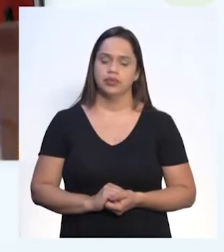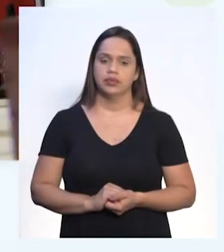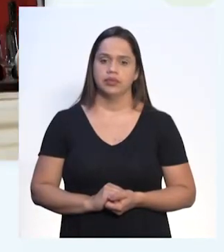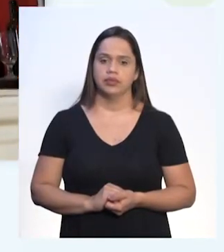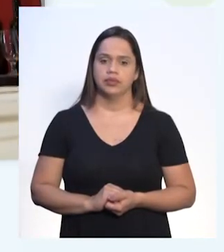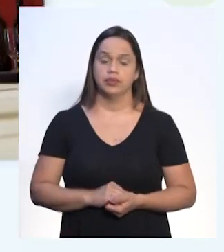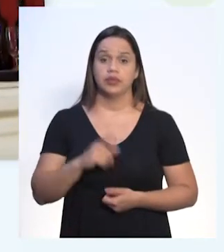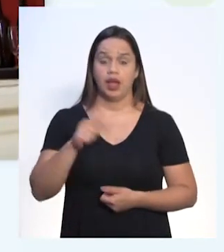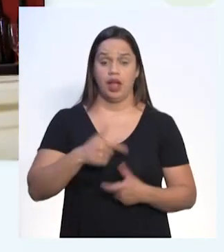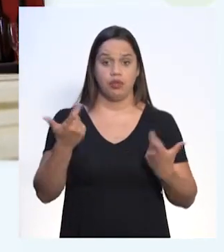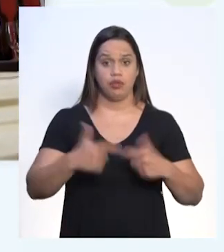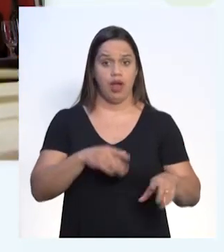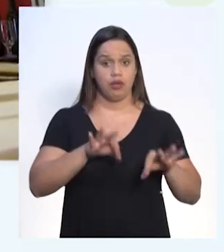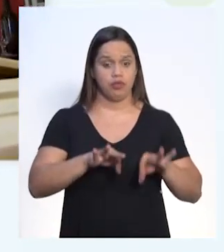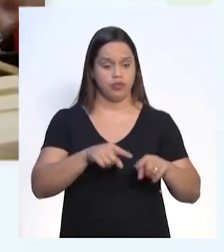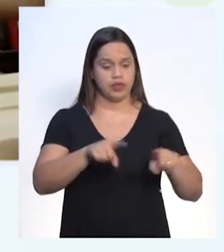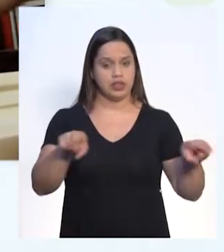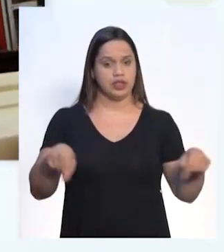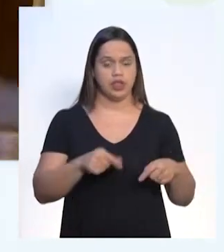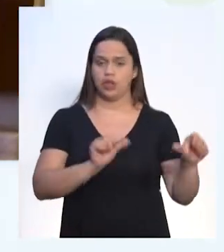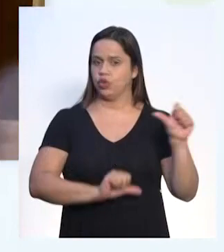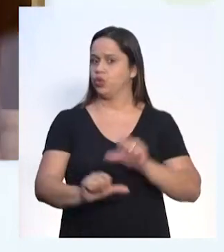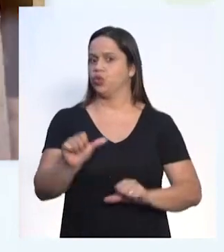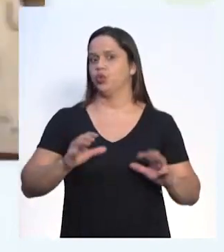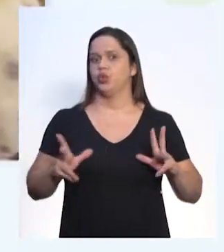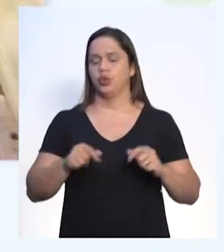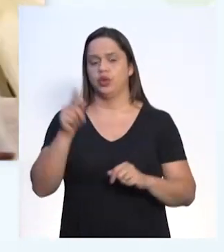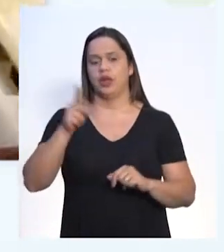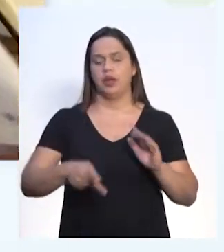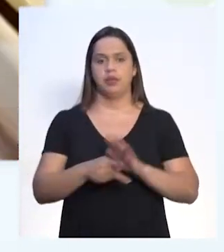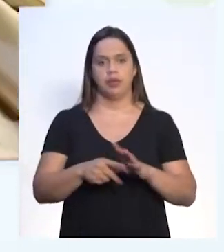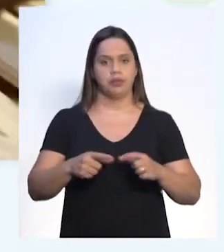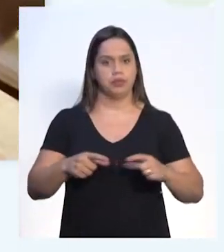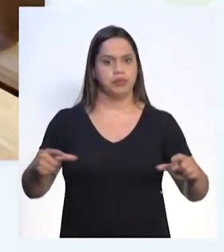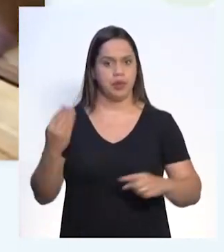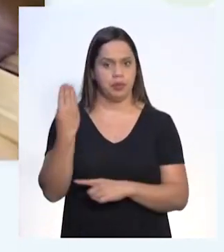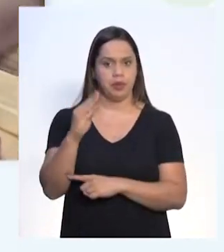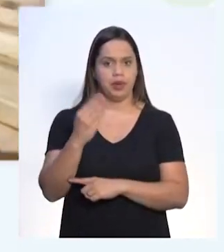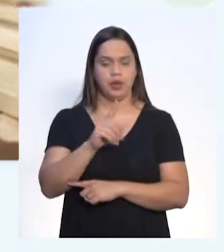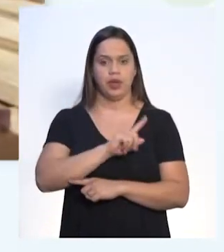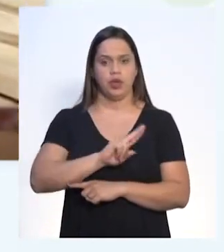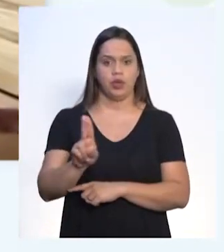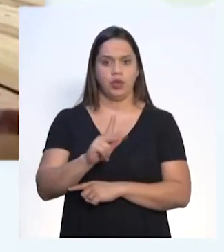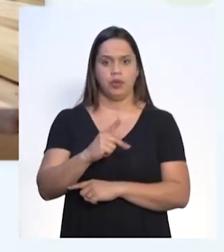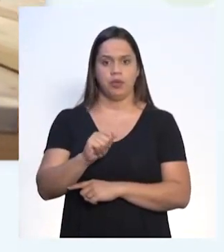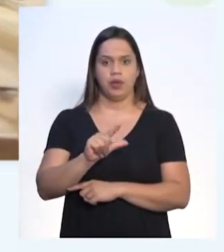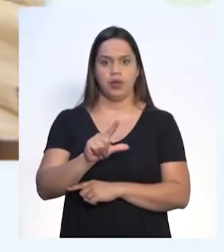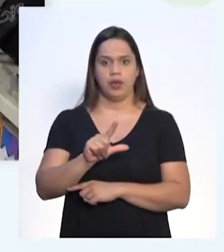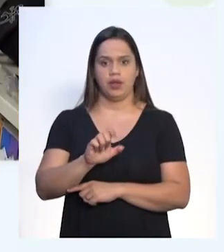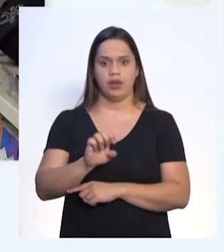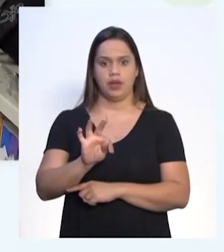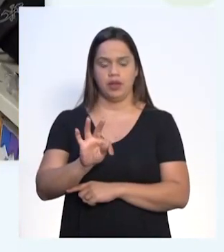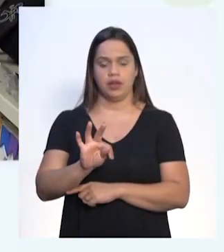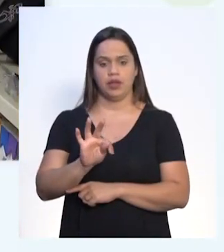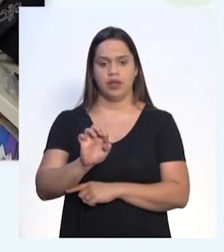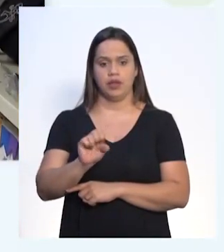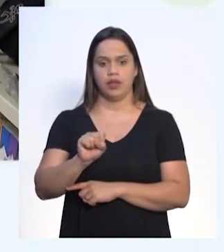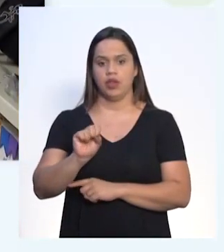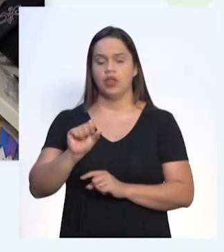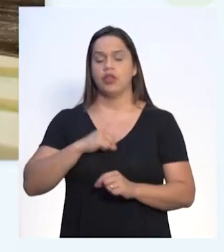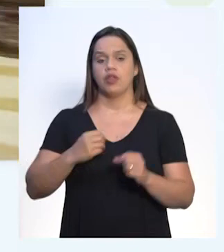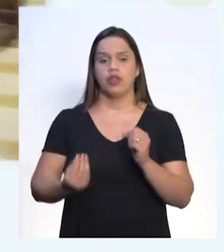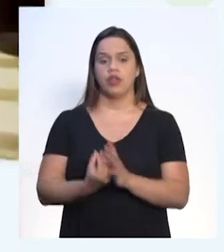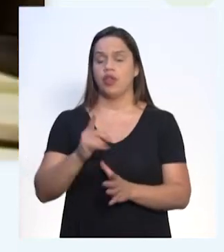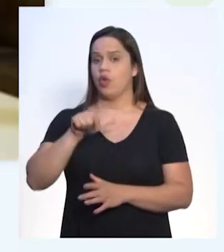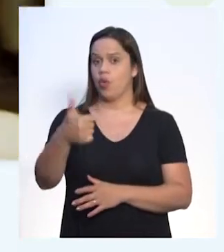Na oficina que tudo se transforma. As ripas de madeira, também chamadas pallets, viram outros